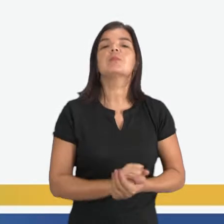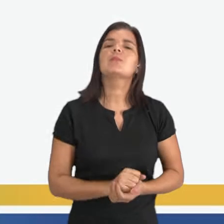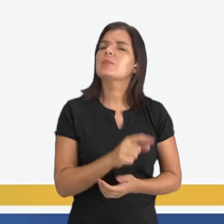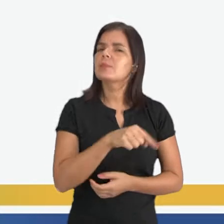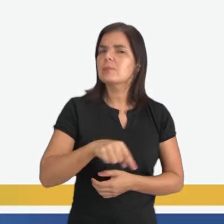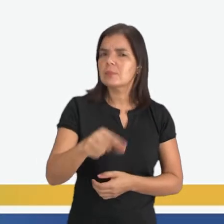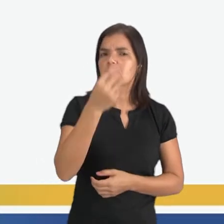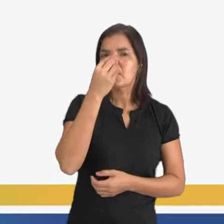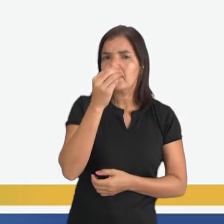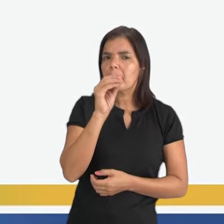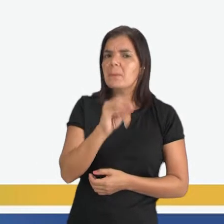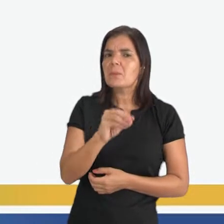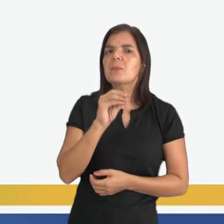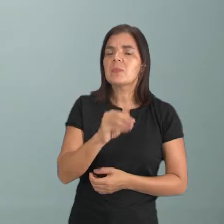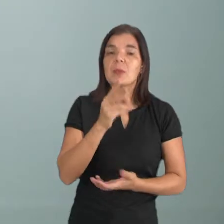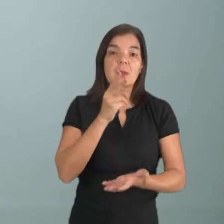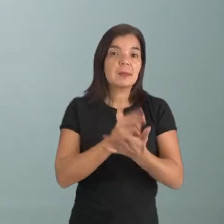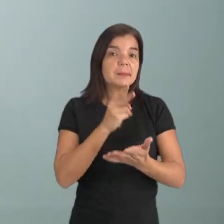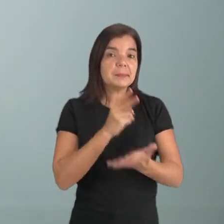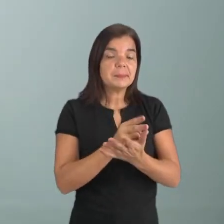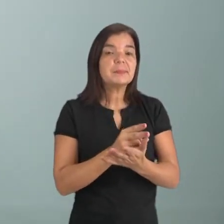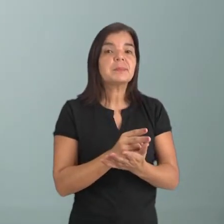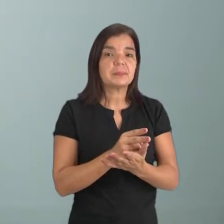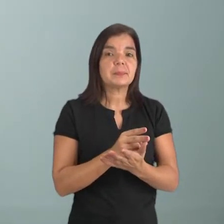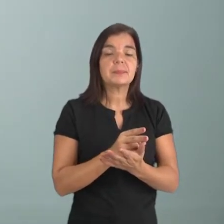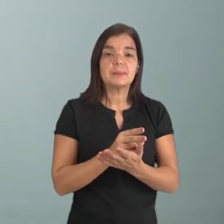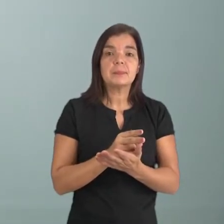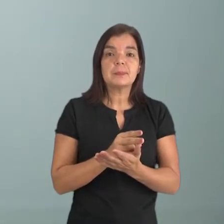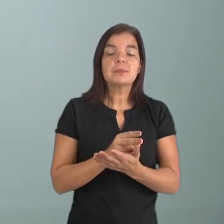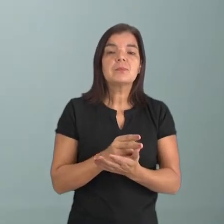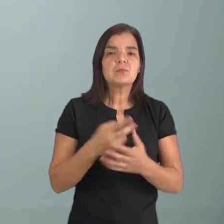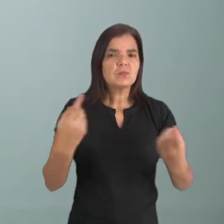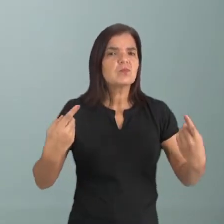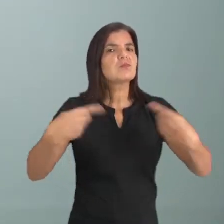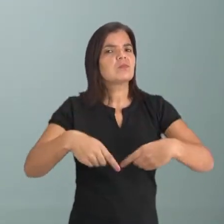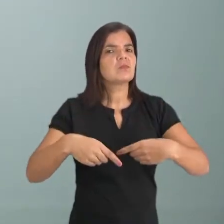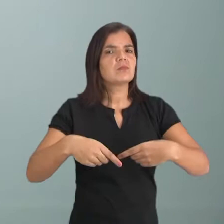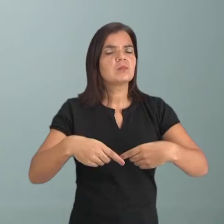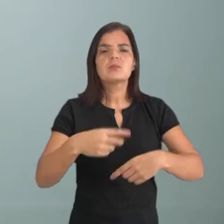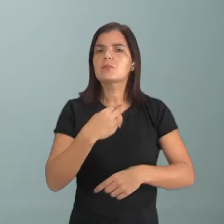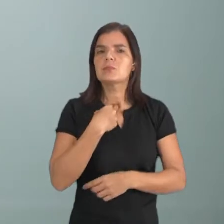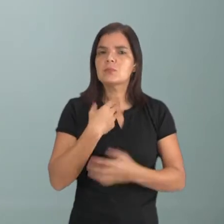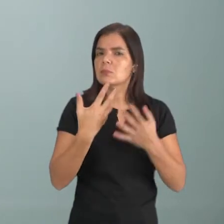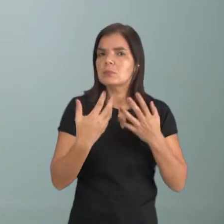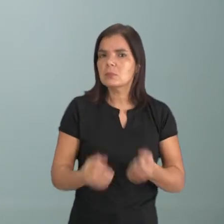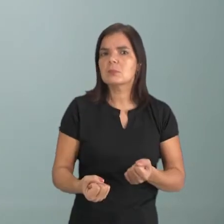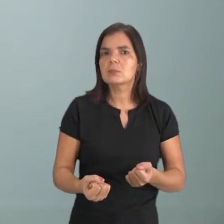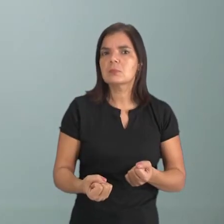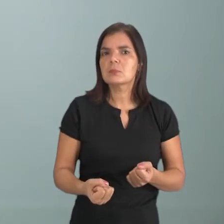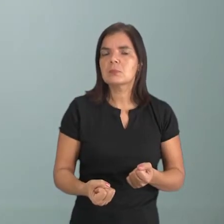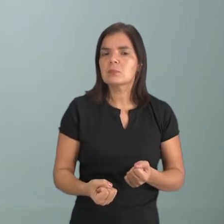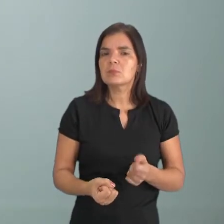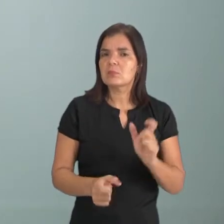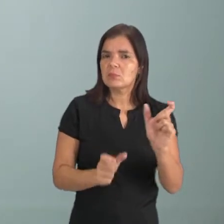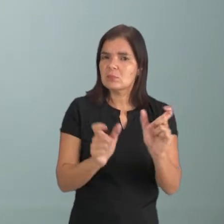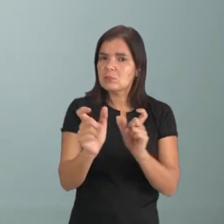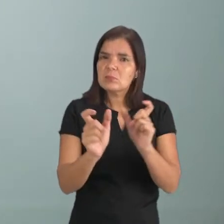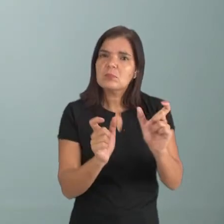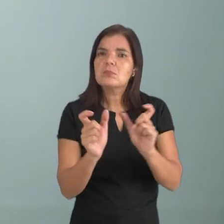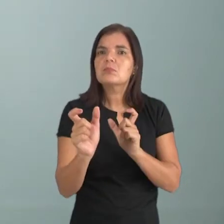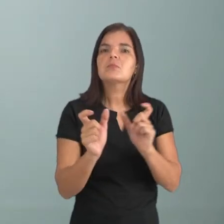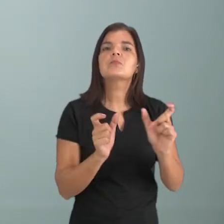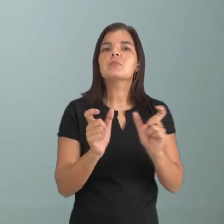você rejeita aquilo. Sempre quando você for confrontado, você não deve aceitar esses termos